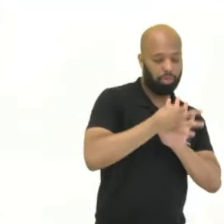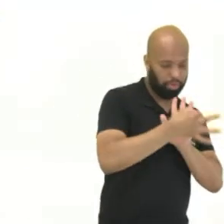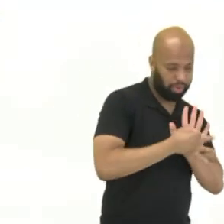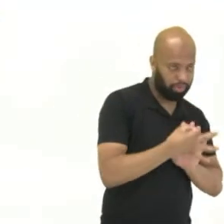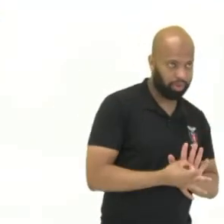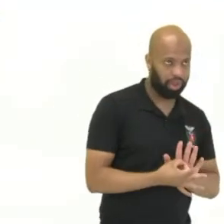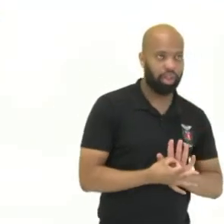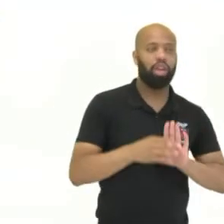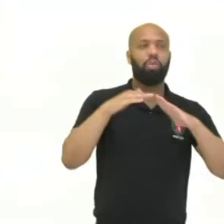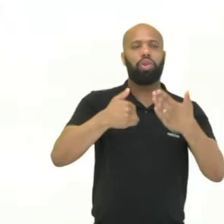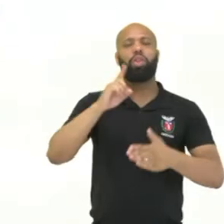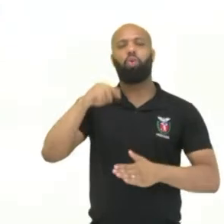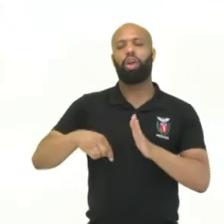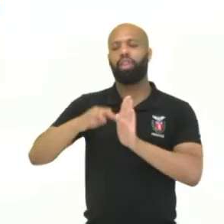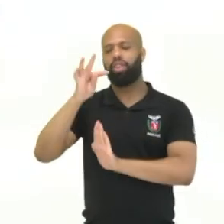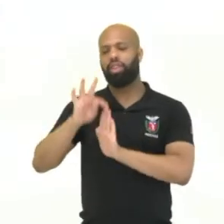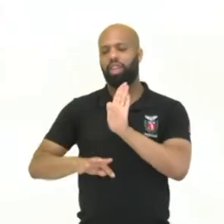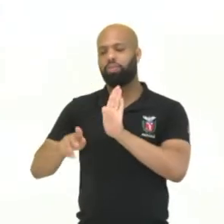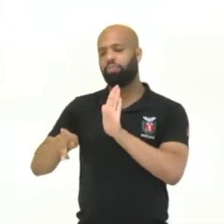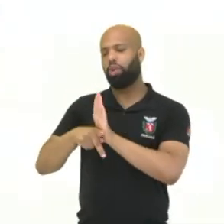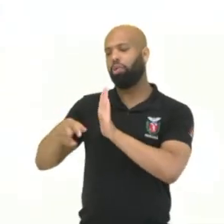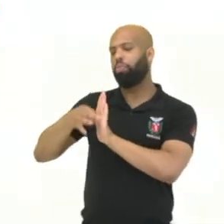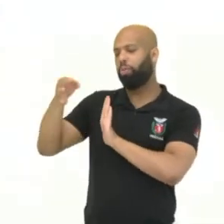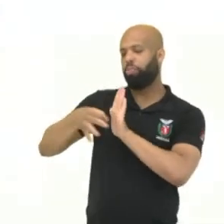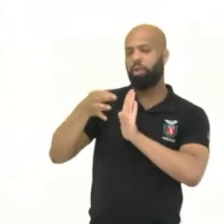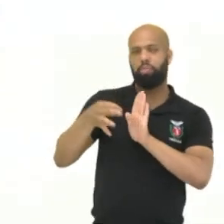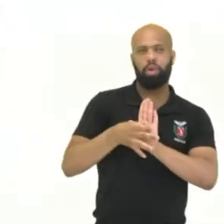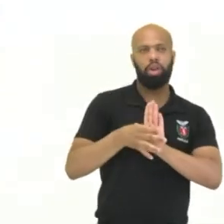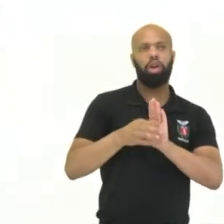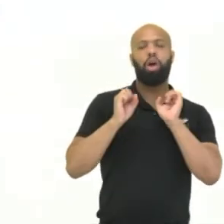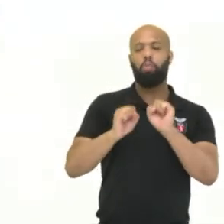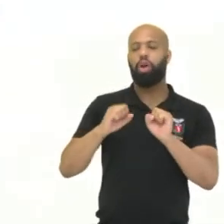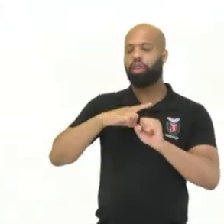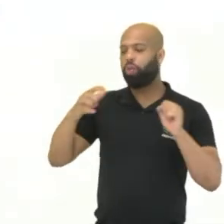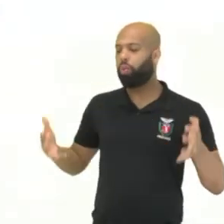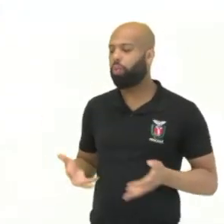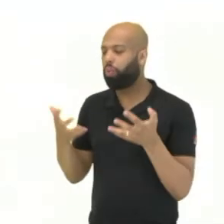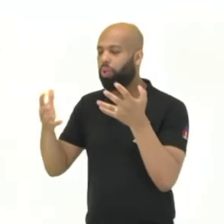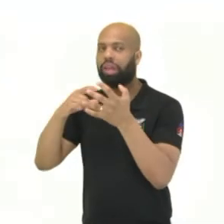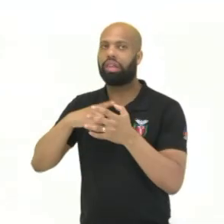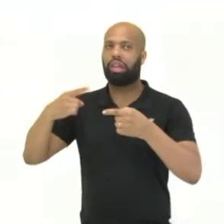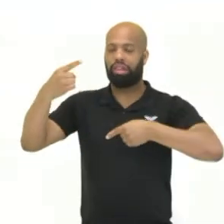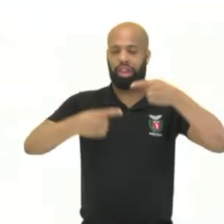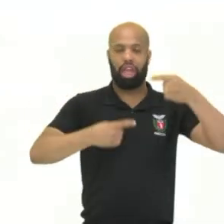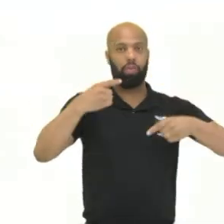E sendo um texto argumentativo, pode suscitar o quê? Assuntos polêmicos.